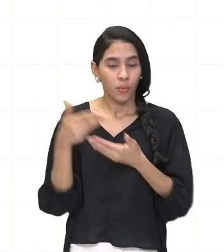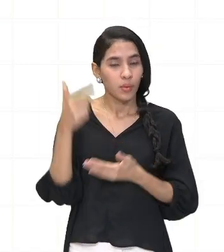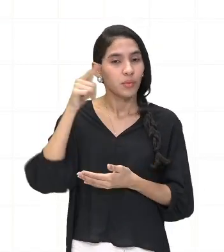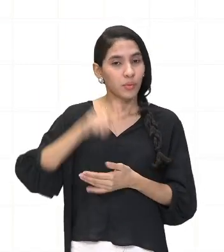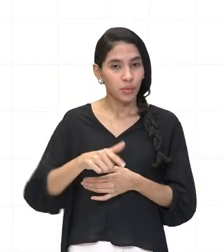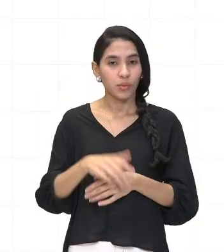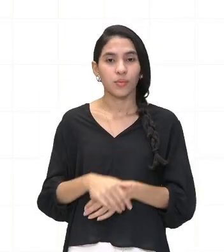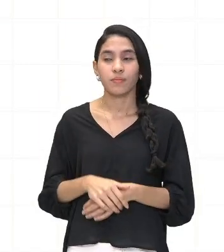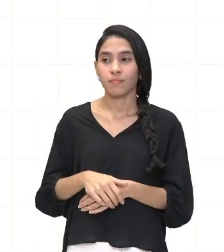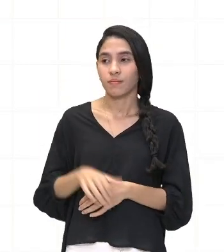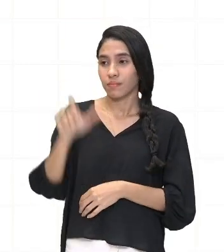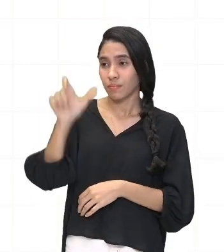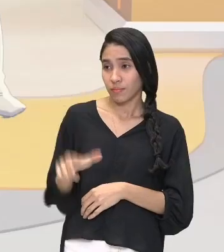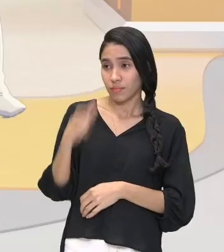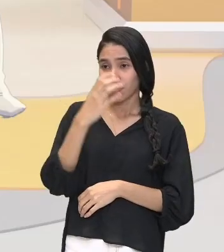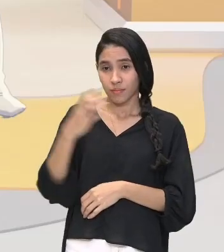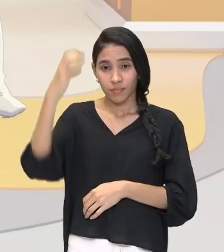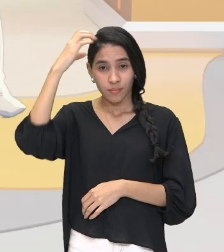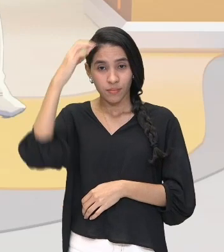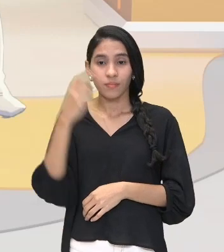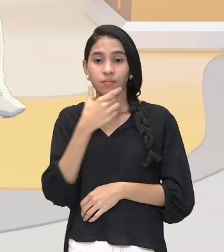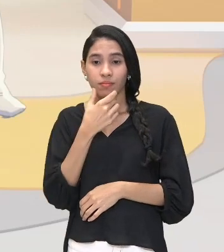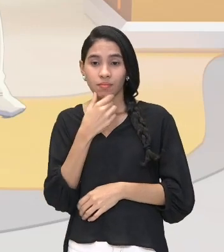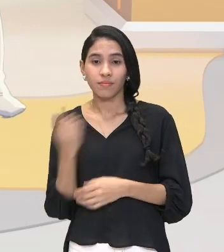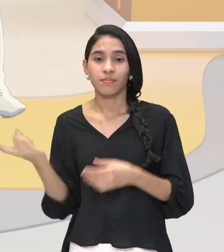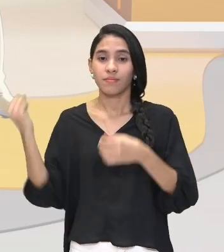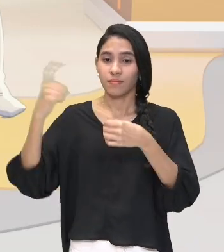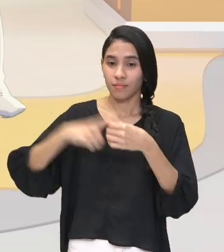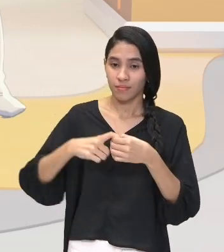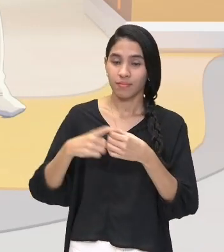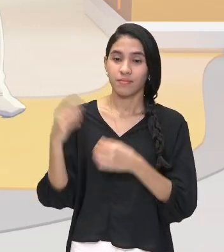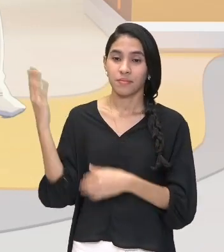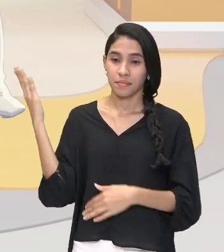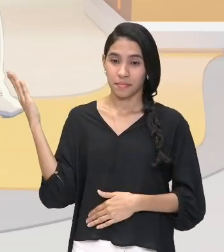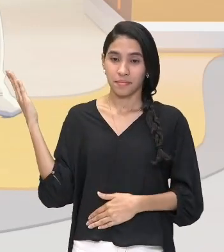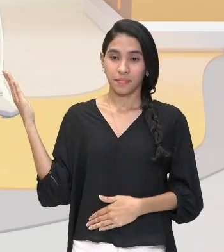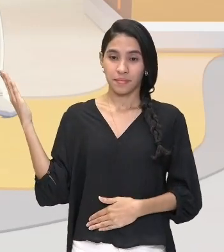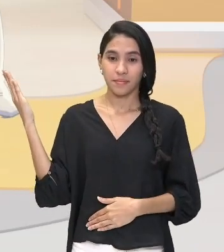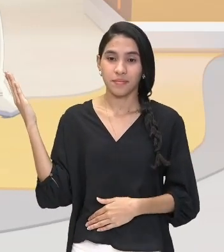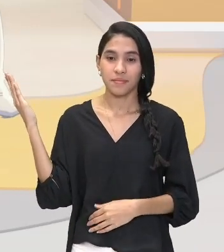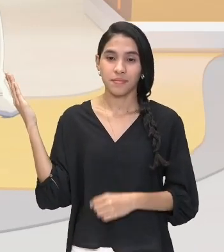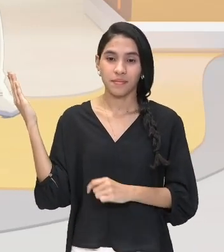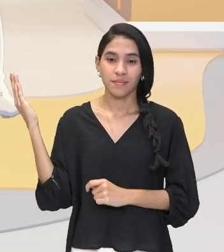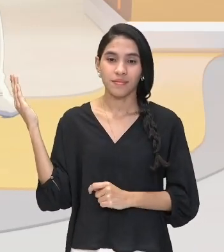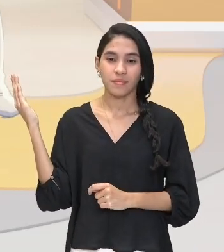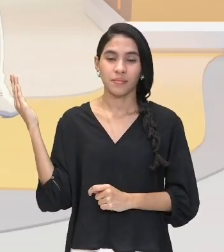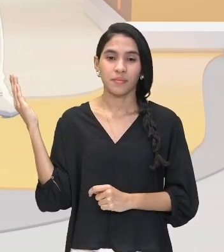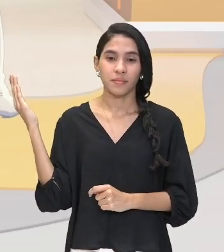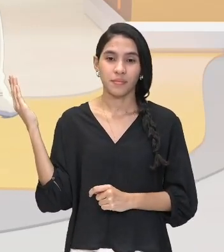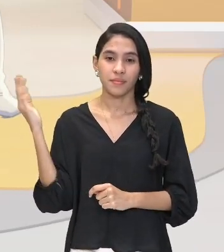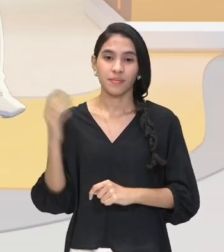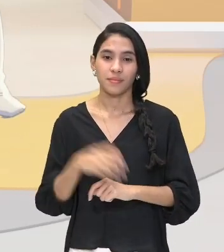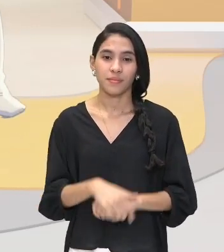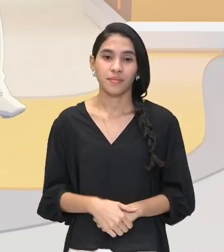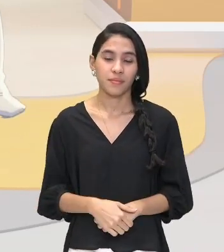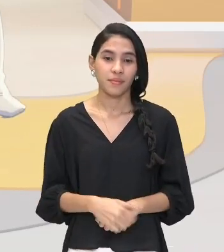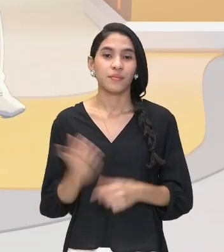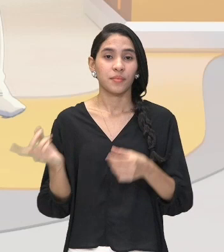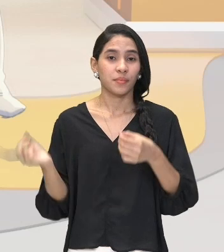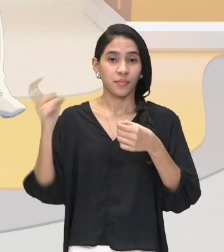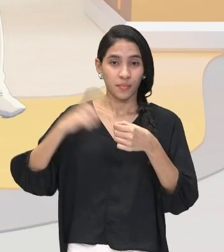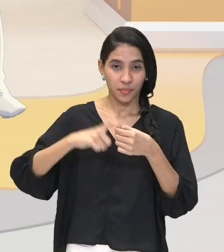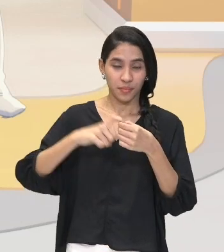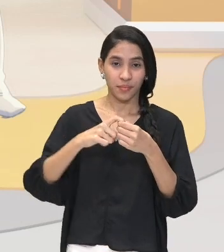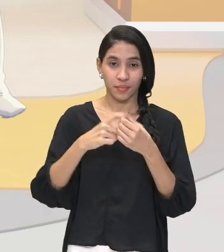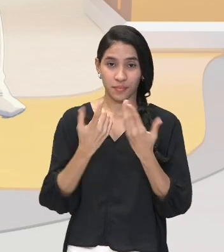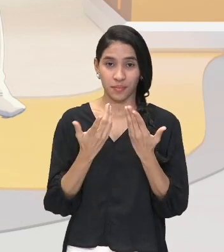novamente o rei Henrique VIII, novamente aqui Sua Majestade, o rei Henrique VIII, retorna aqui para a